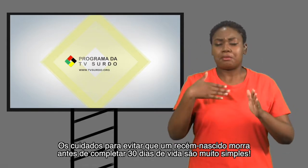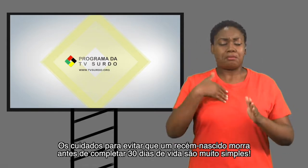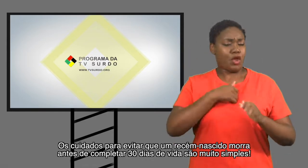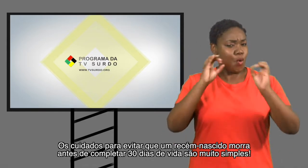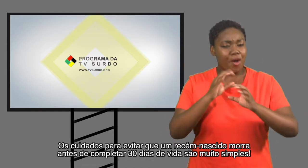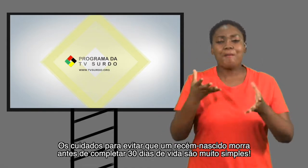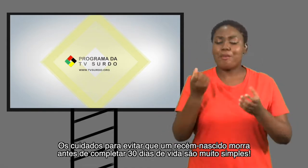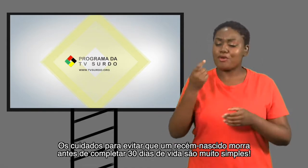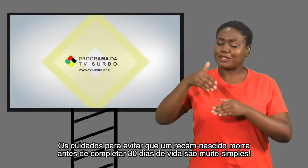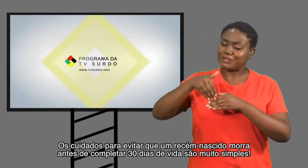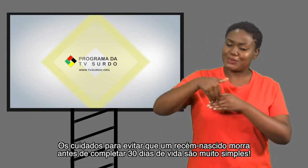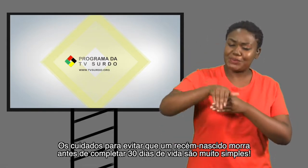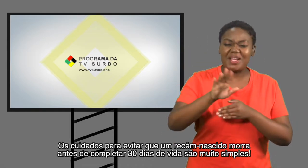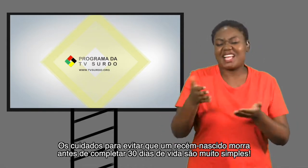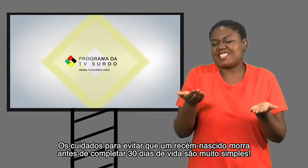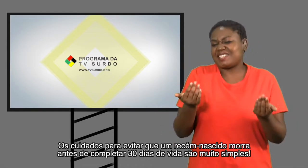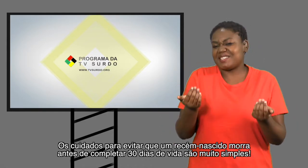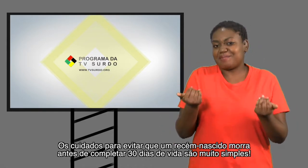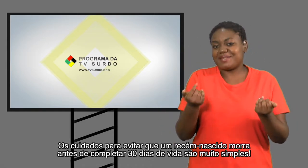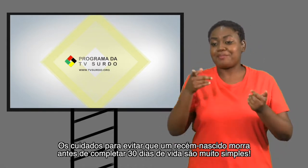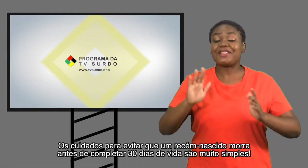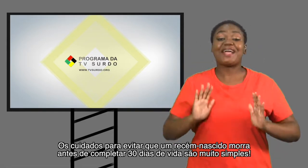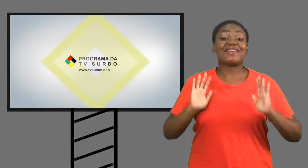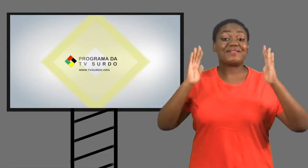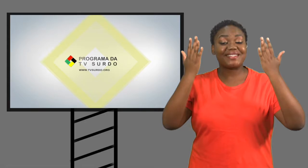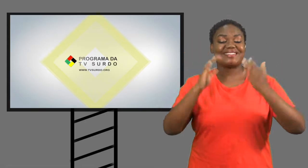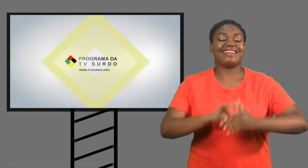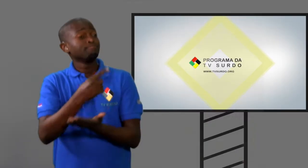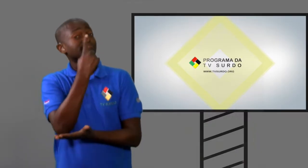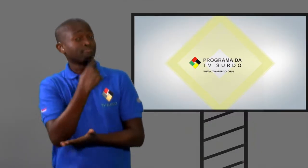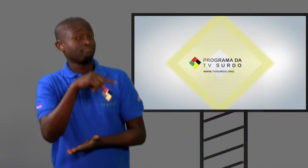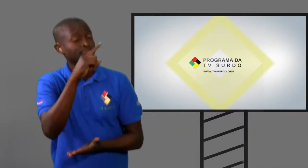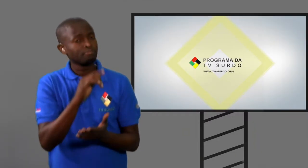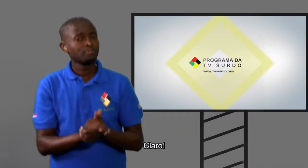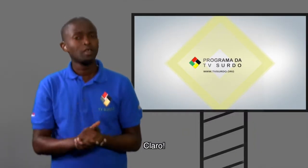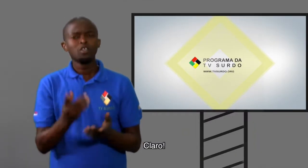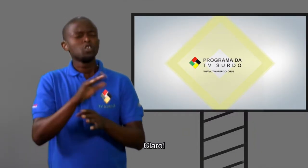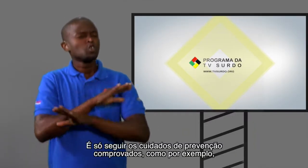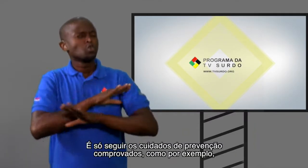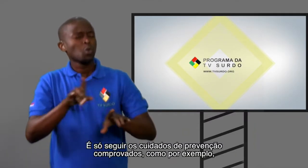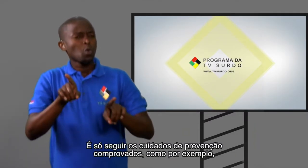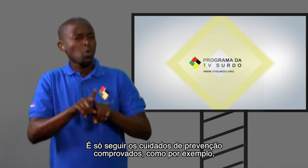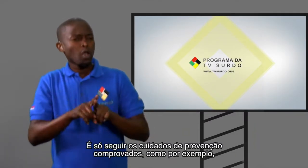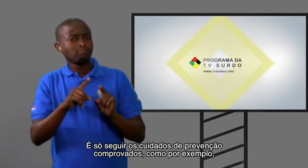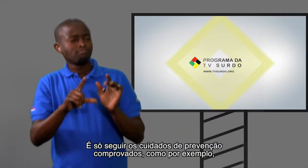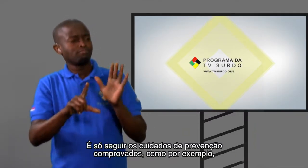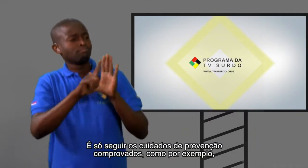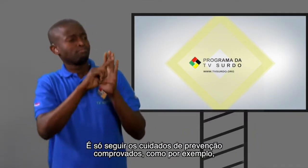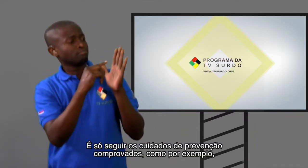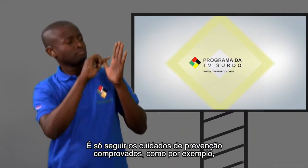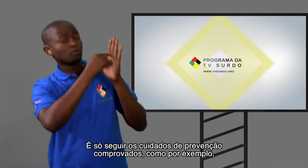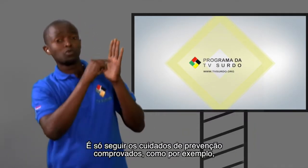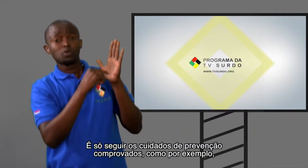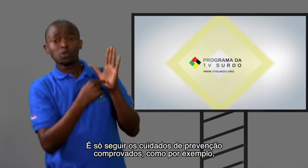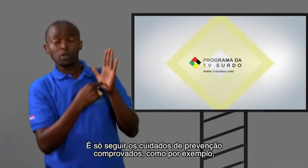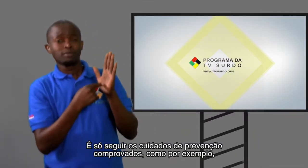morra antes de completar 30 dias de vida são muito simples. Claro, é só seguir os cuidados de